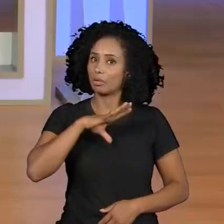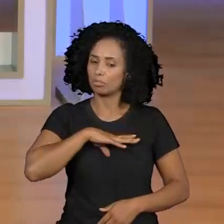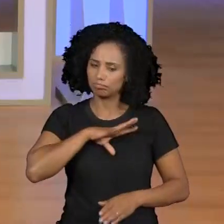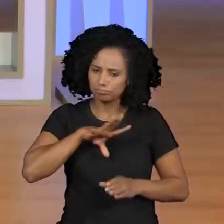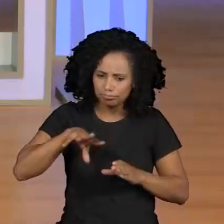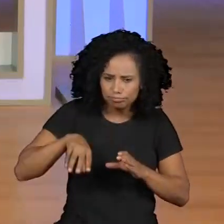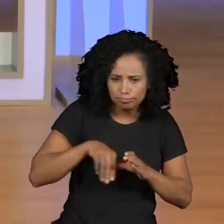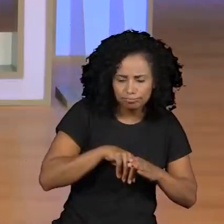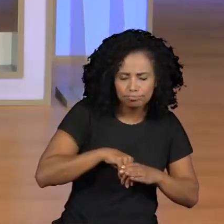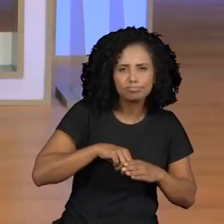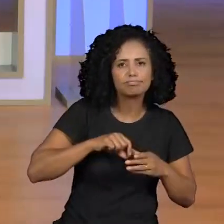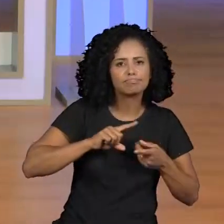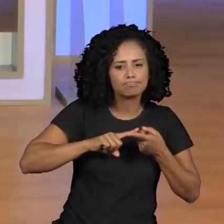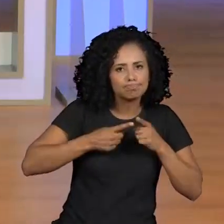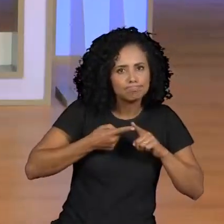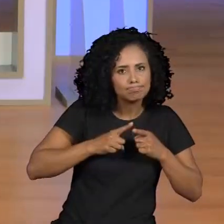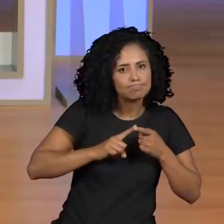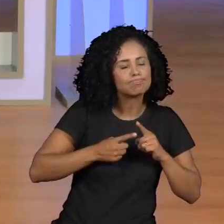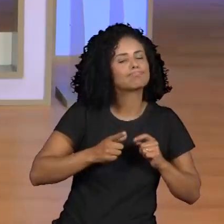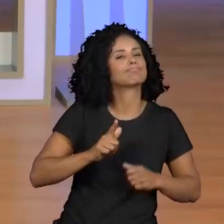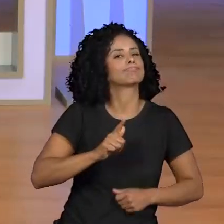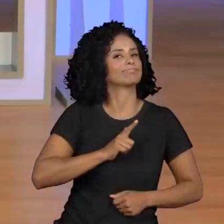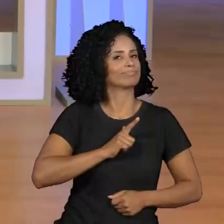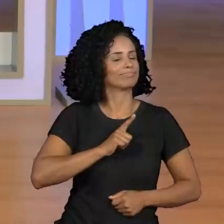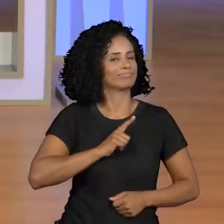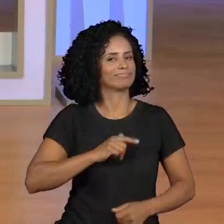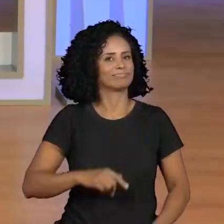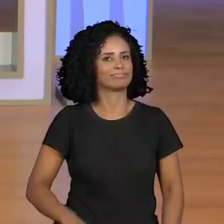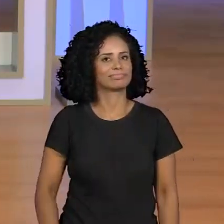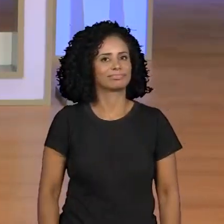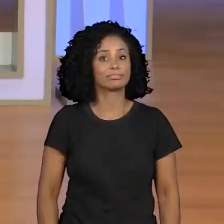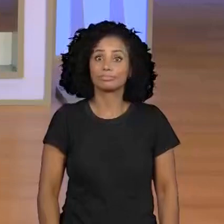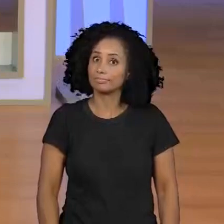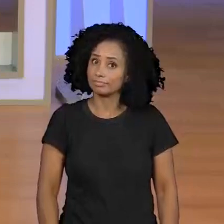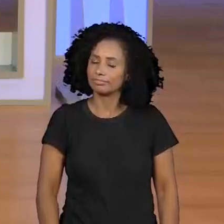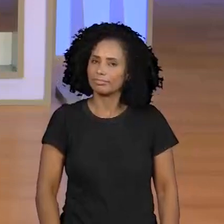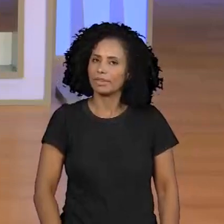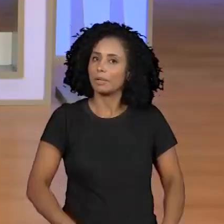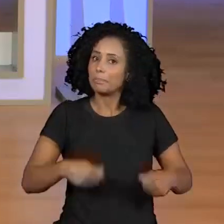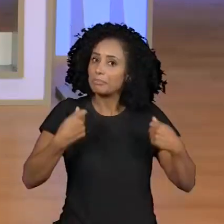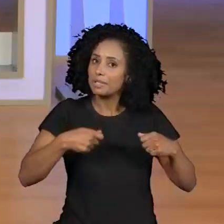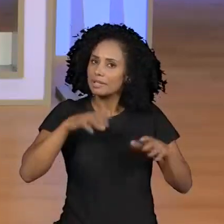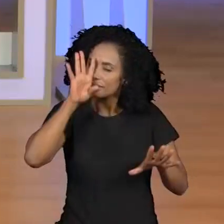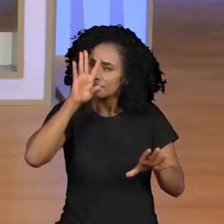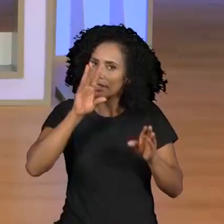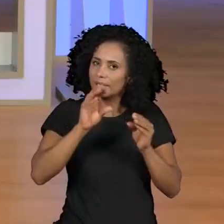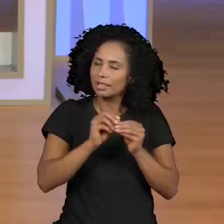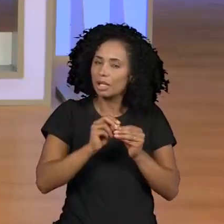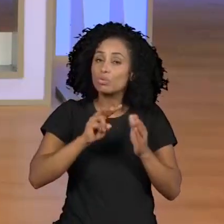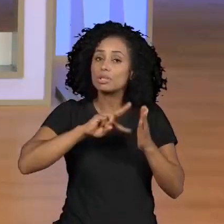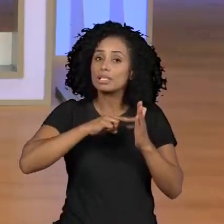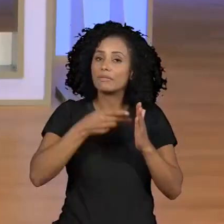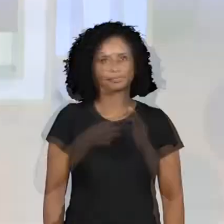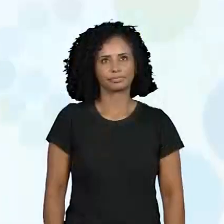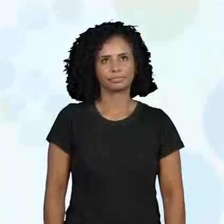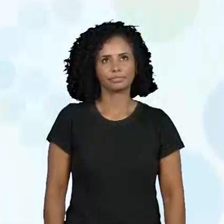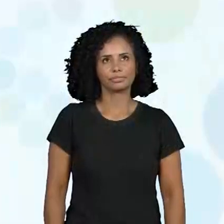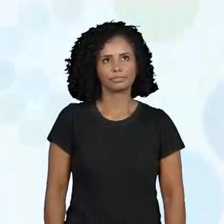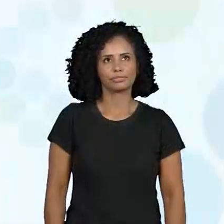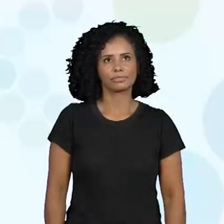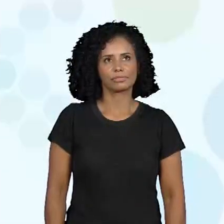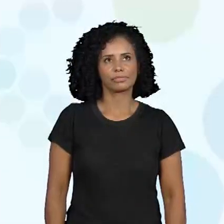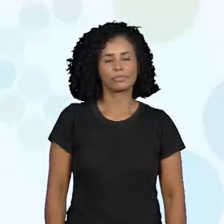nós vamos combinar essas ações e esse sujeito ou seja precisamos entender o que eles são vamos lá